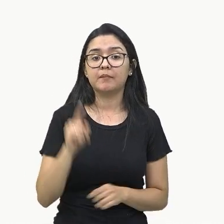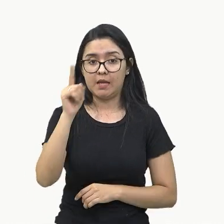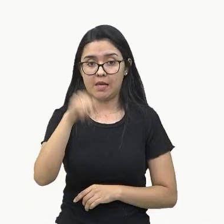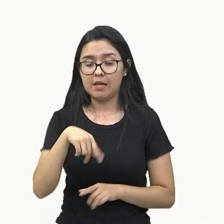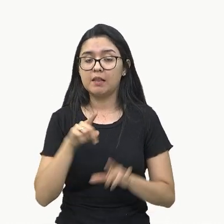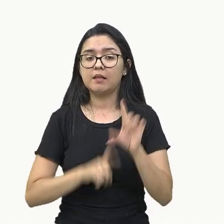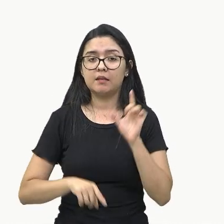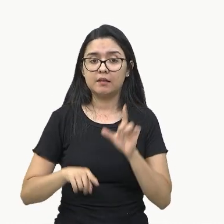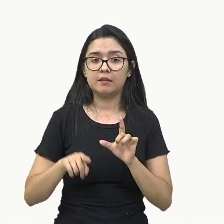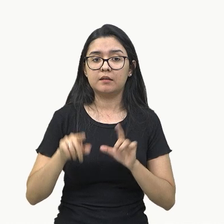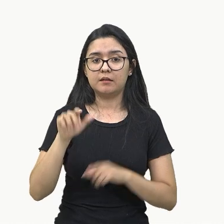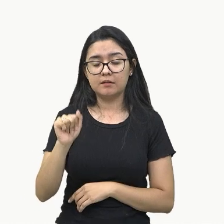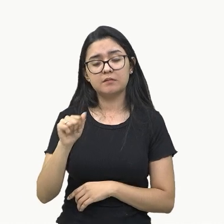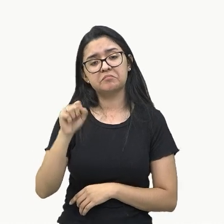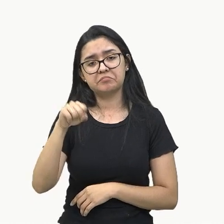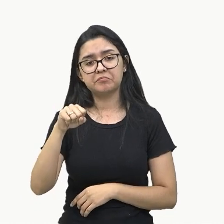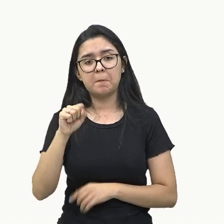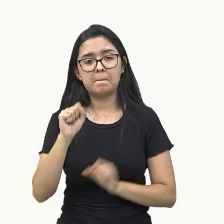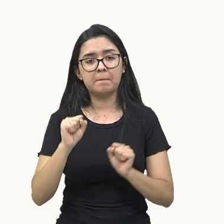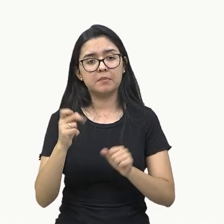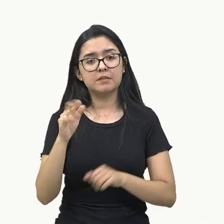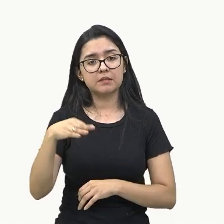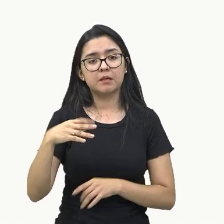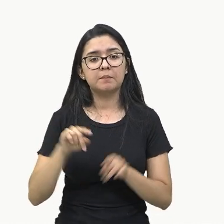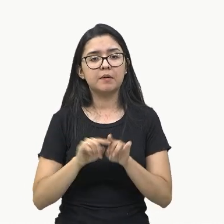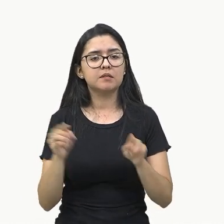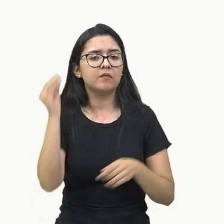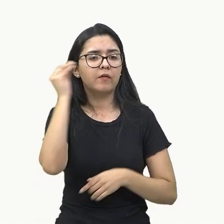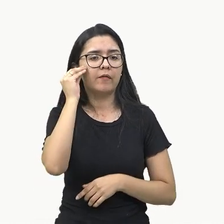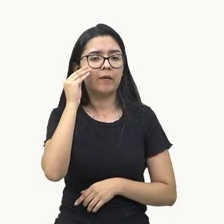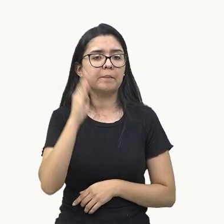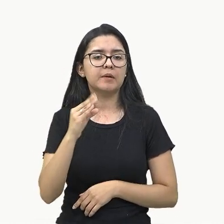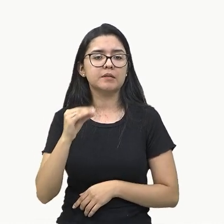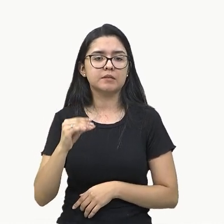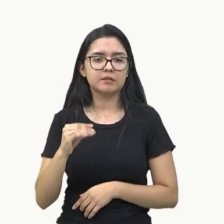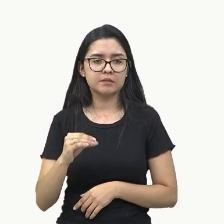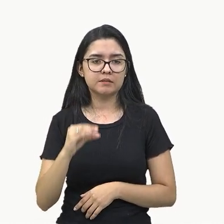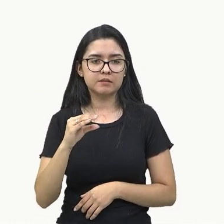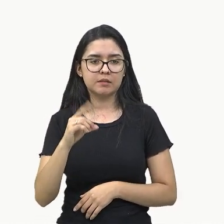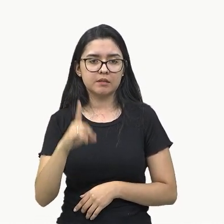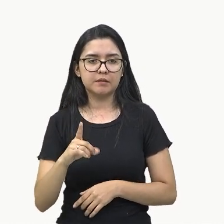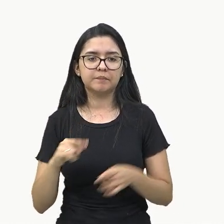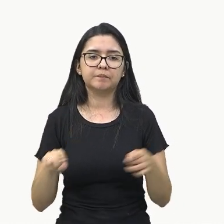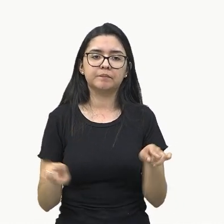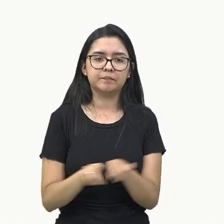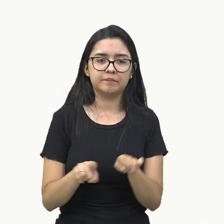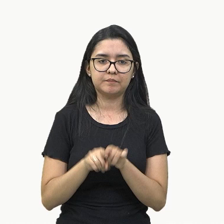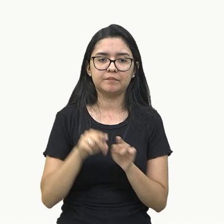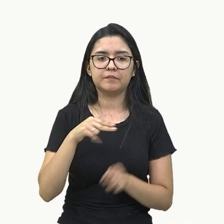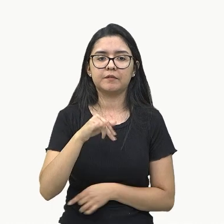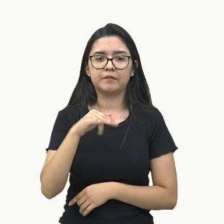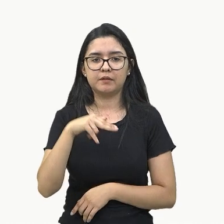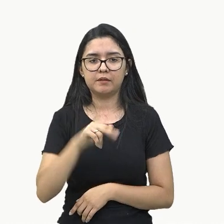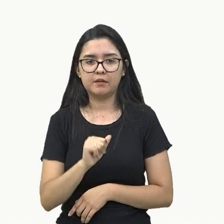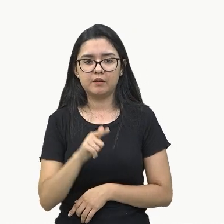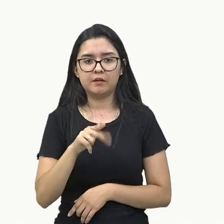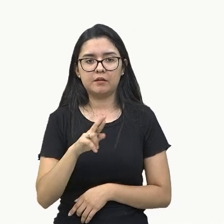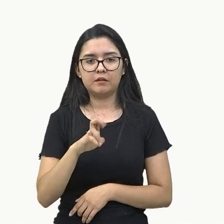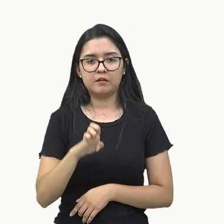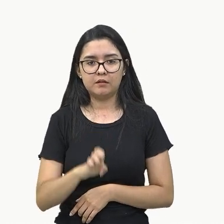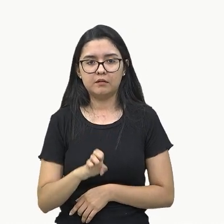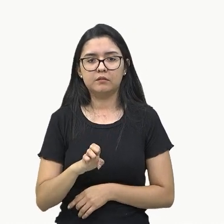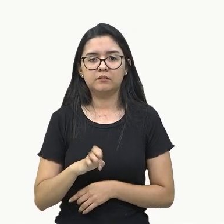A? Provavelmente sim. Mas bora dar uma olhadinha nas outras. Vinagre, a gente já sabe que é a formação de vinho